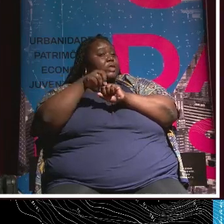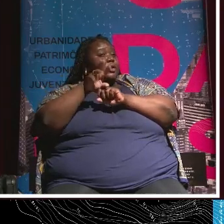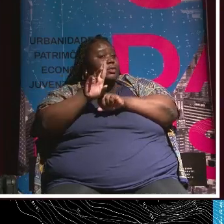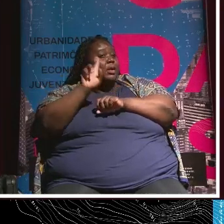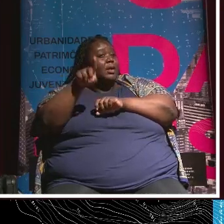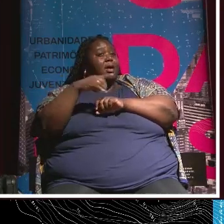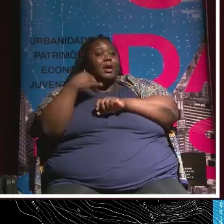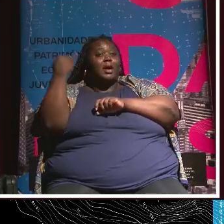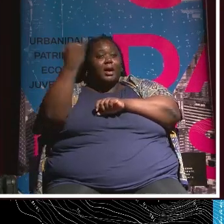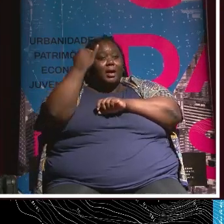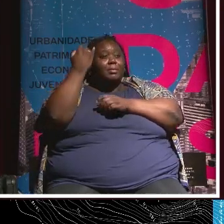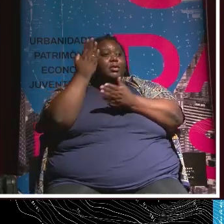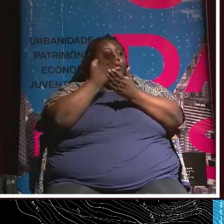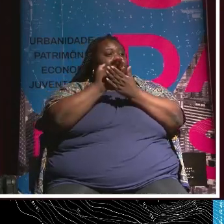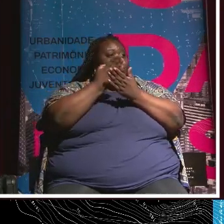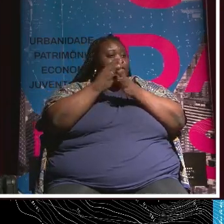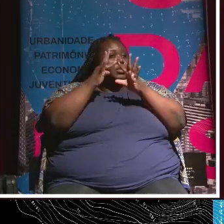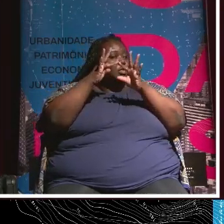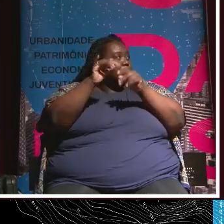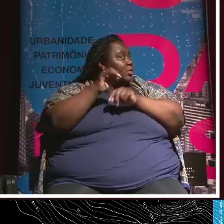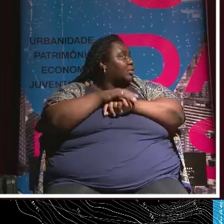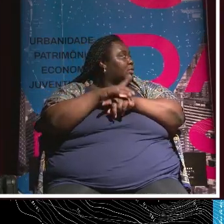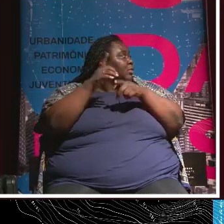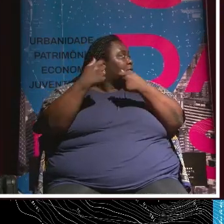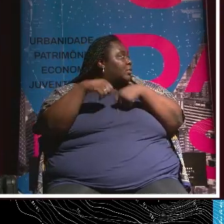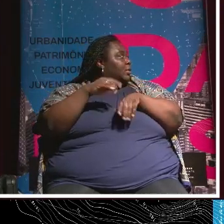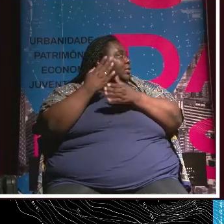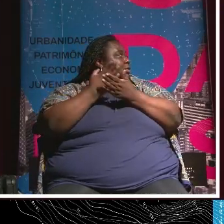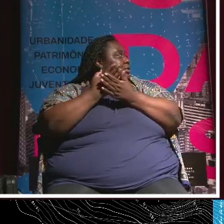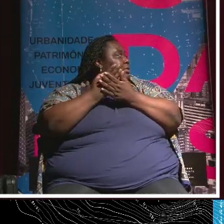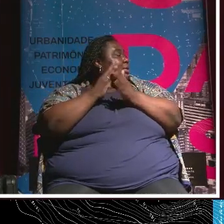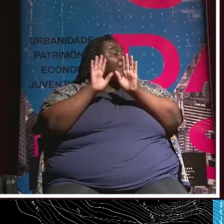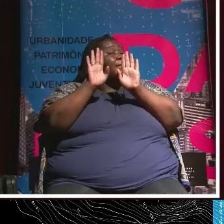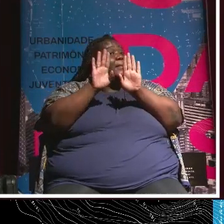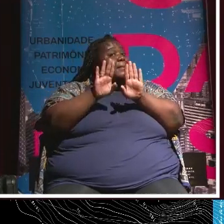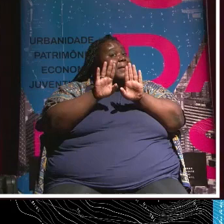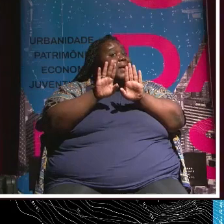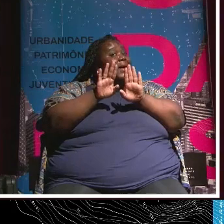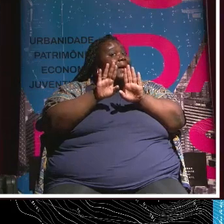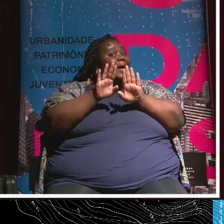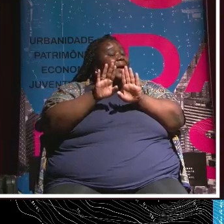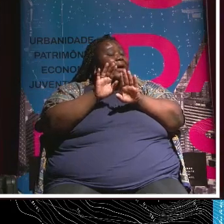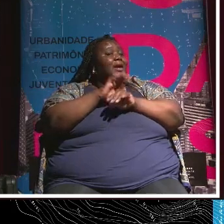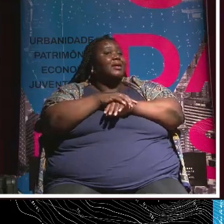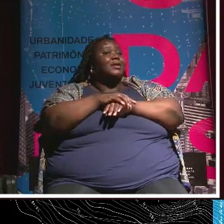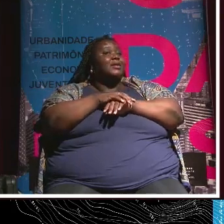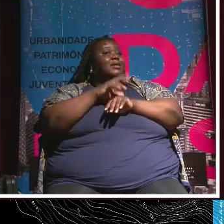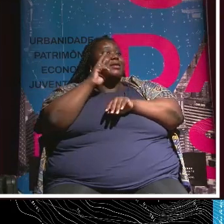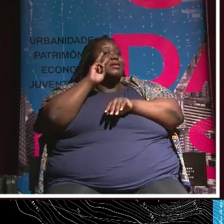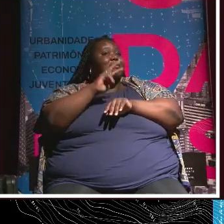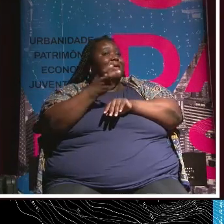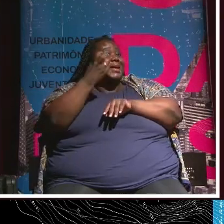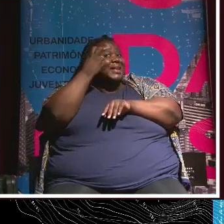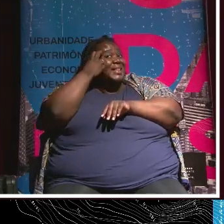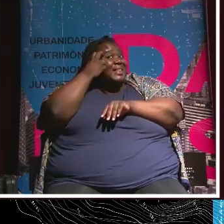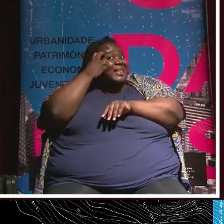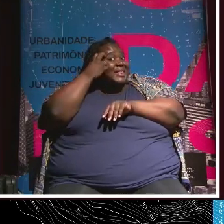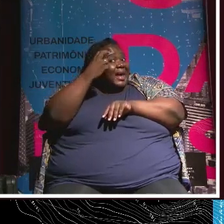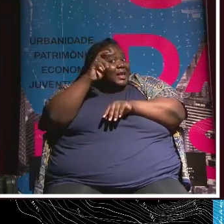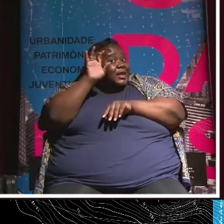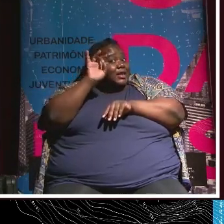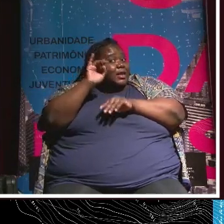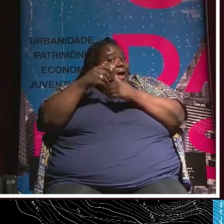isso é fundamental. Eu estudei, todo mundo aqui precisa estudar. Mas enxergar o conceito de intelectual